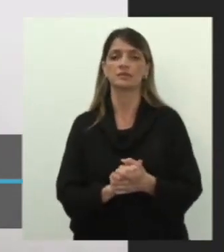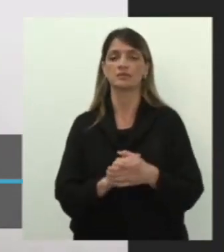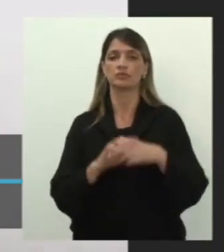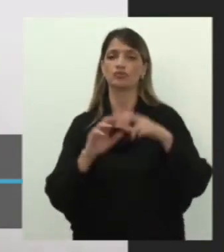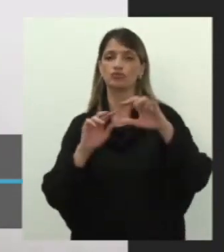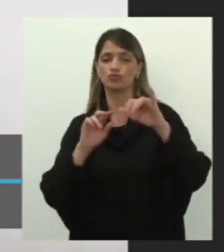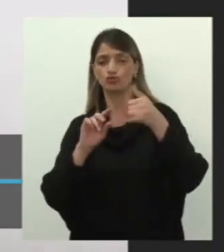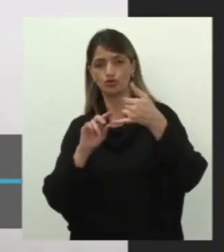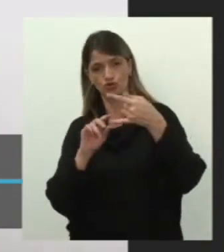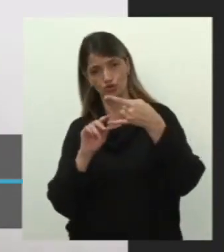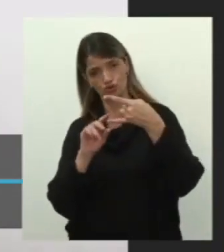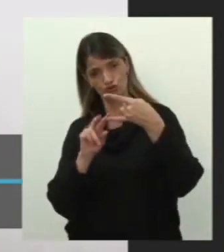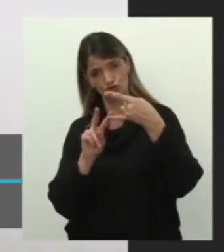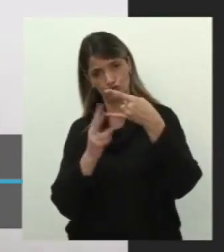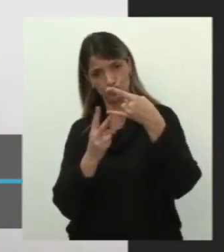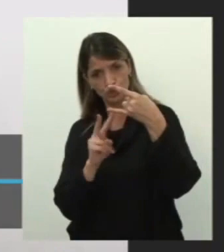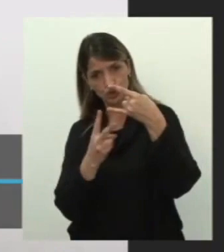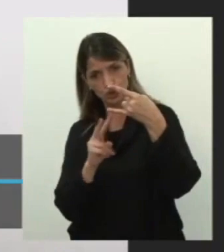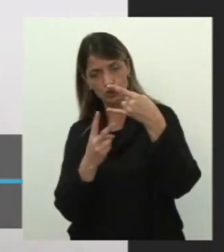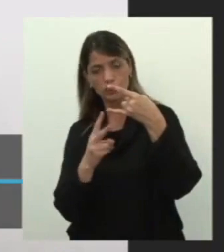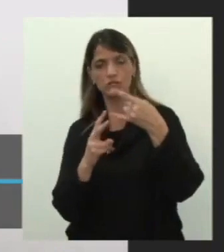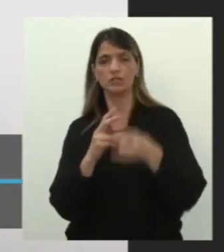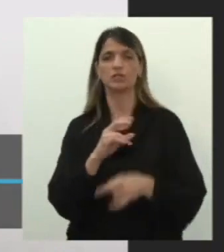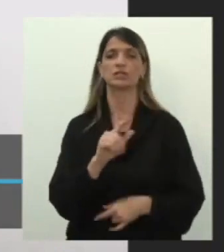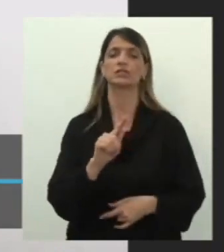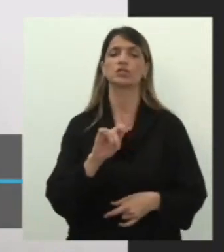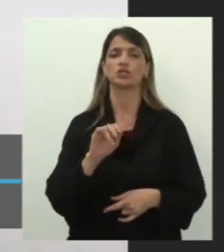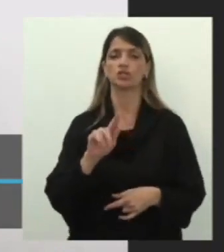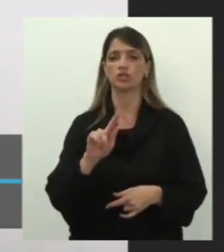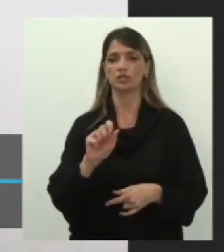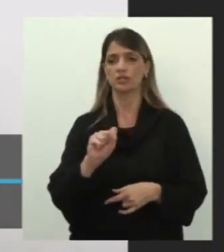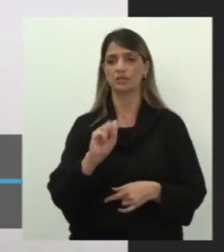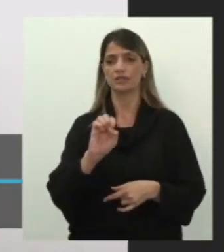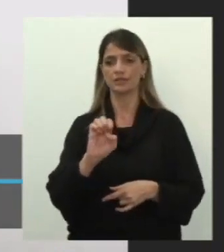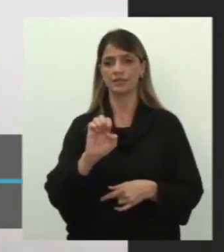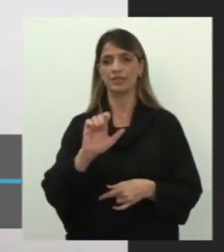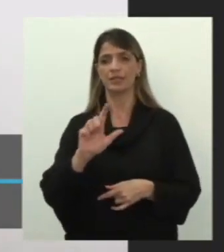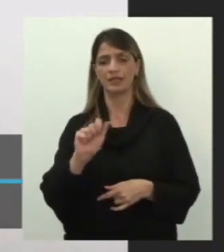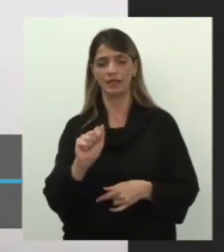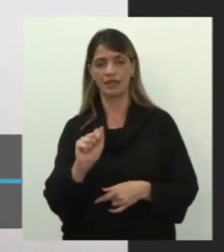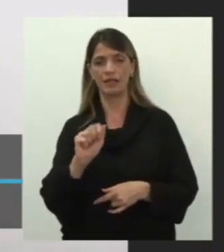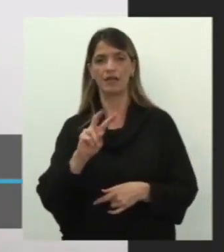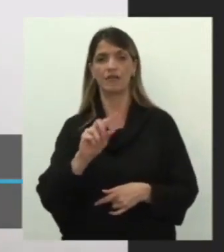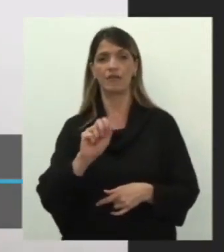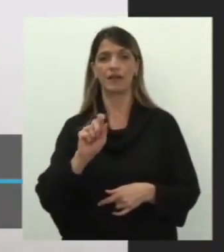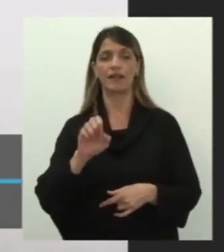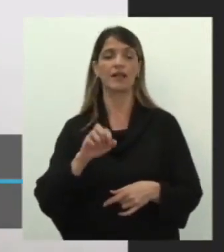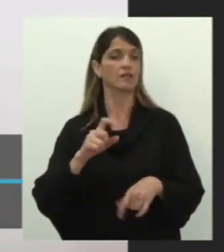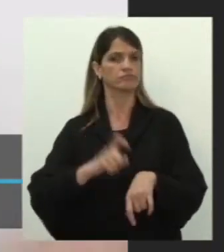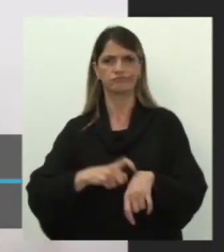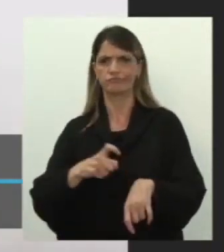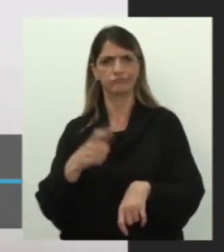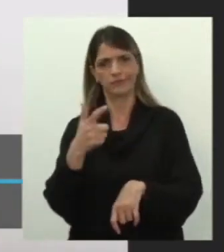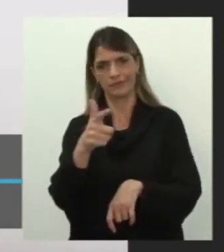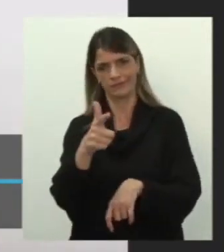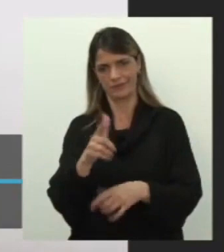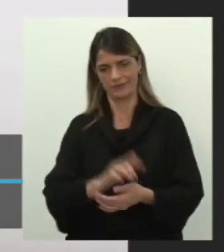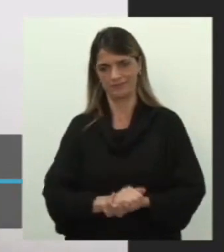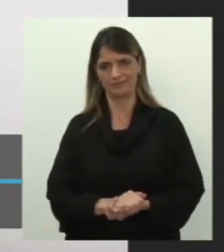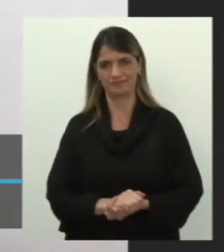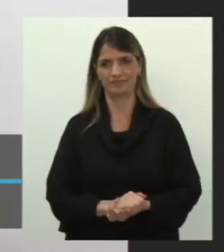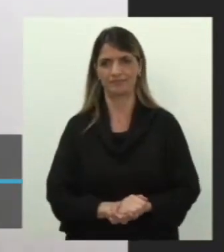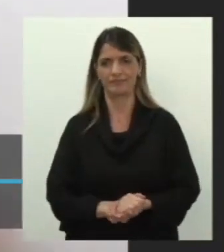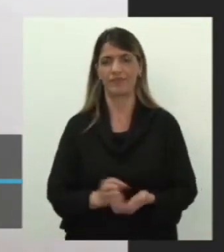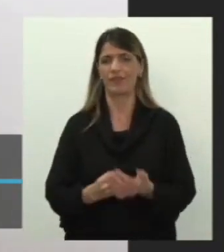professora Gisela, Valéria falaram que não acontece em tempo real. Temos muitas